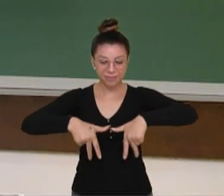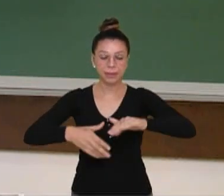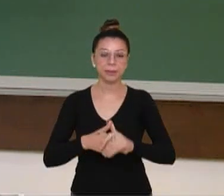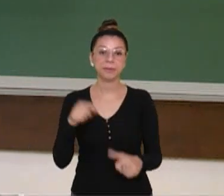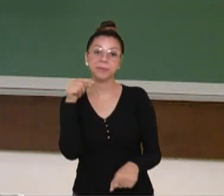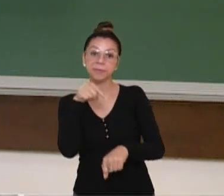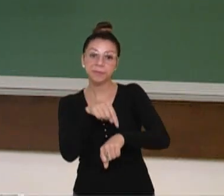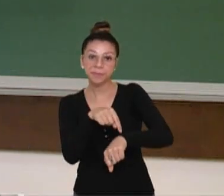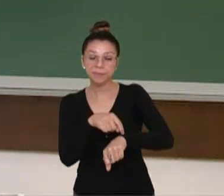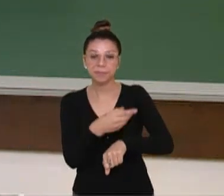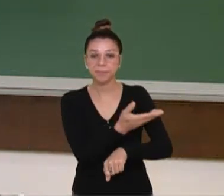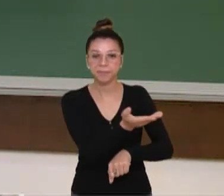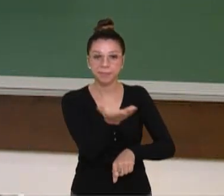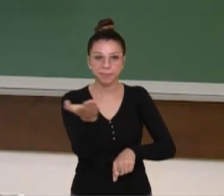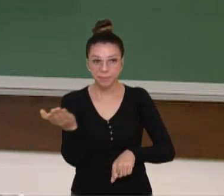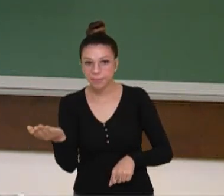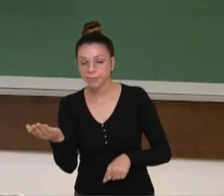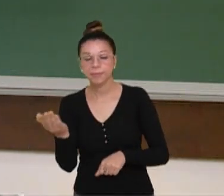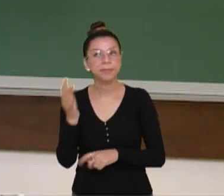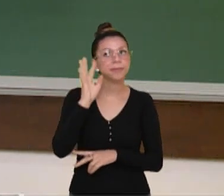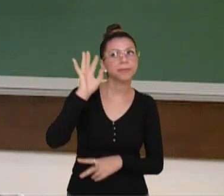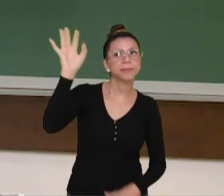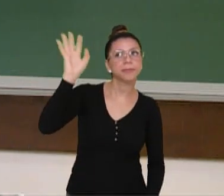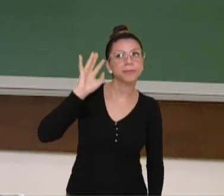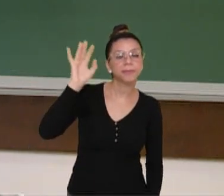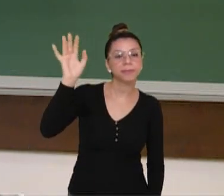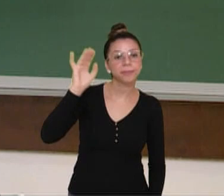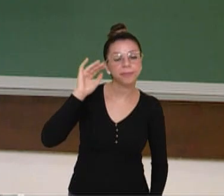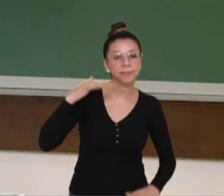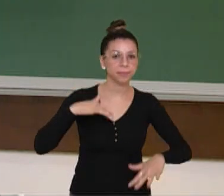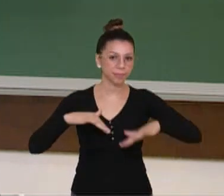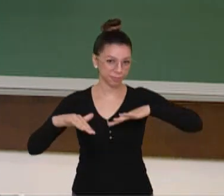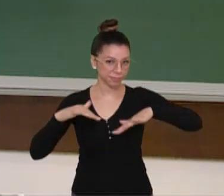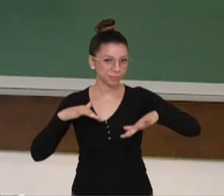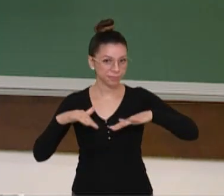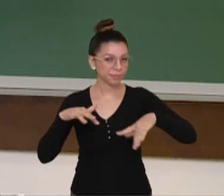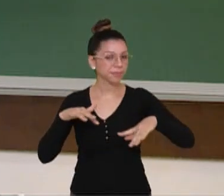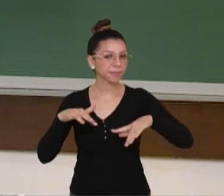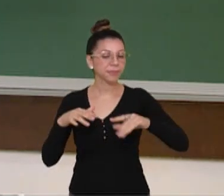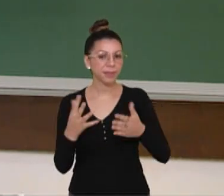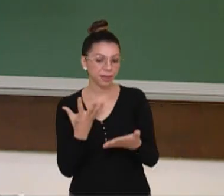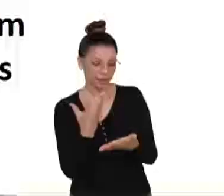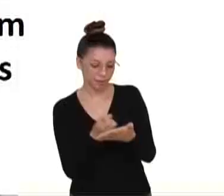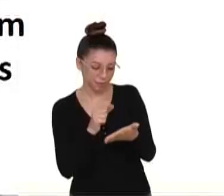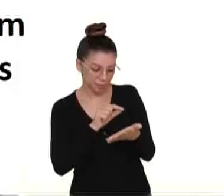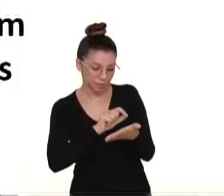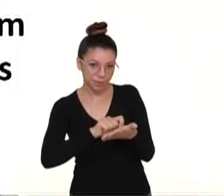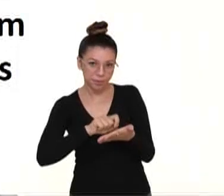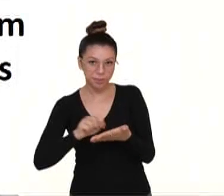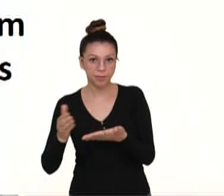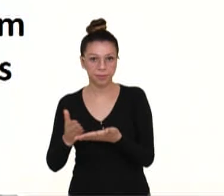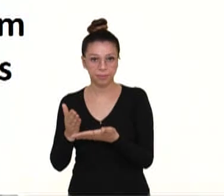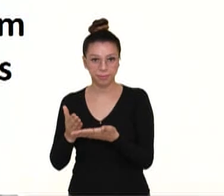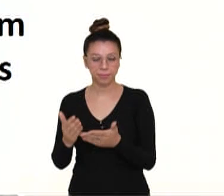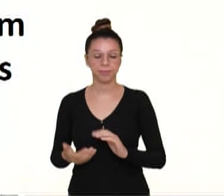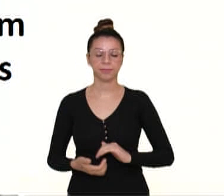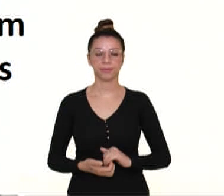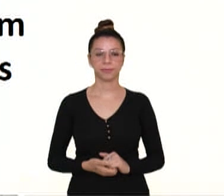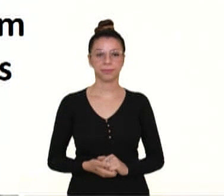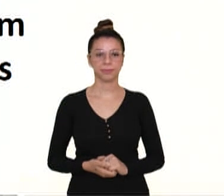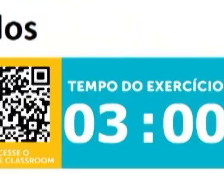Então, vou deixar um tempo para vocês pensarem nesses movimentos e anotarem no caderno.